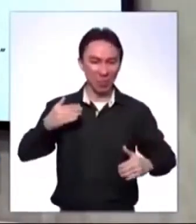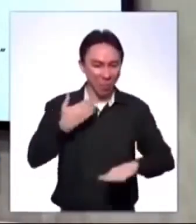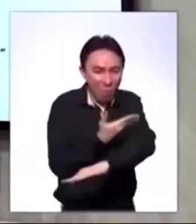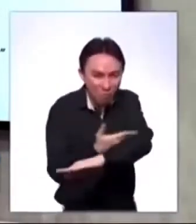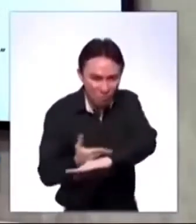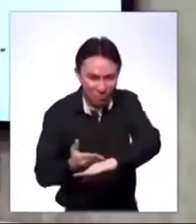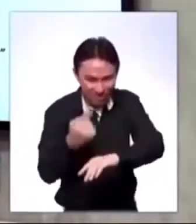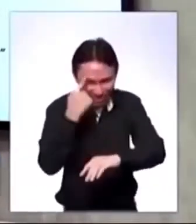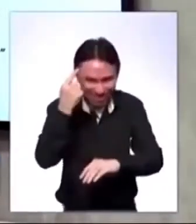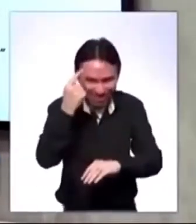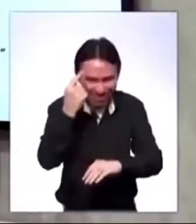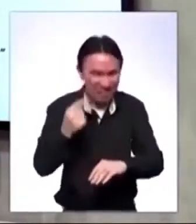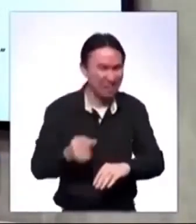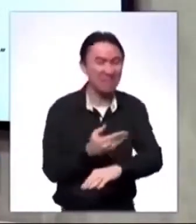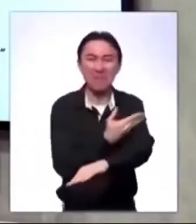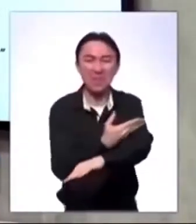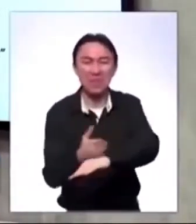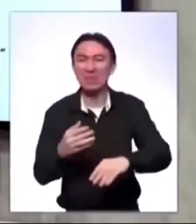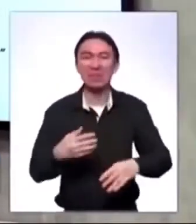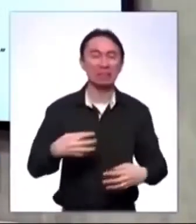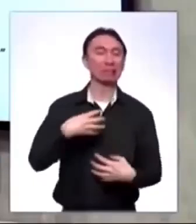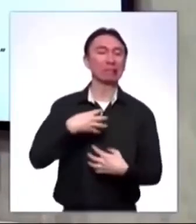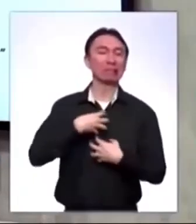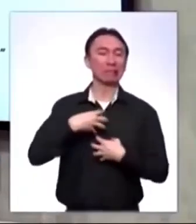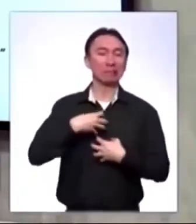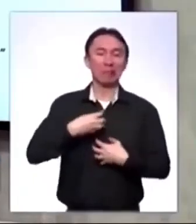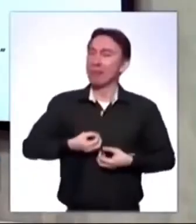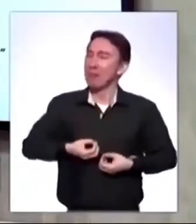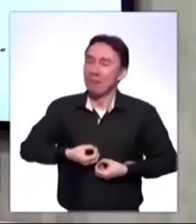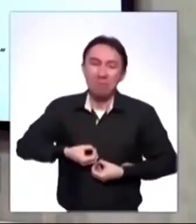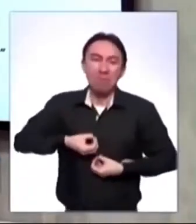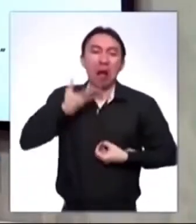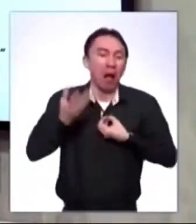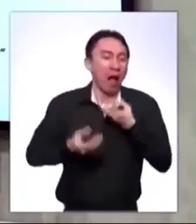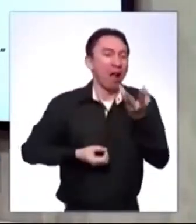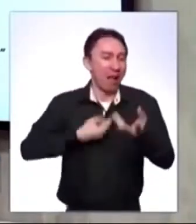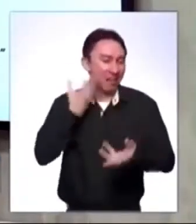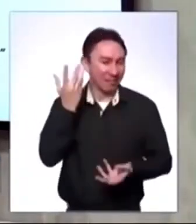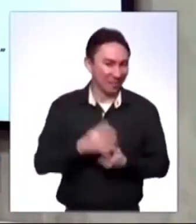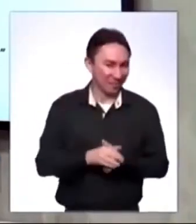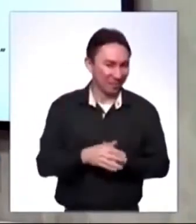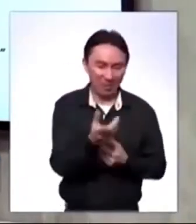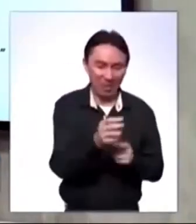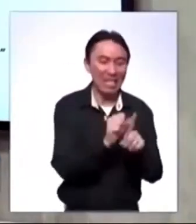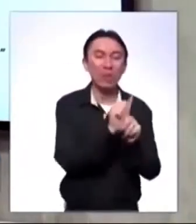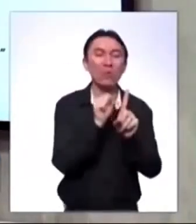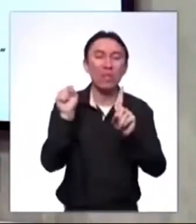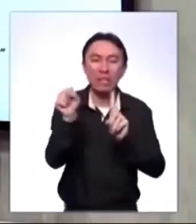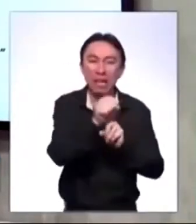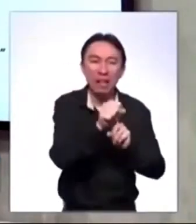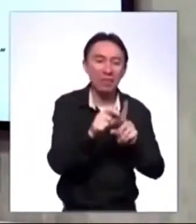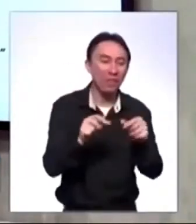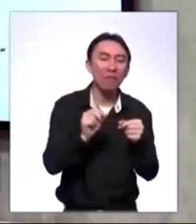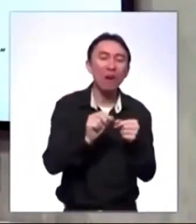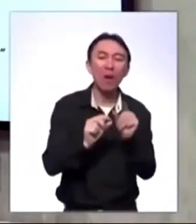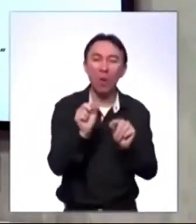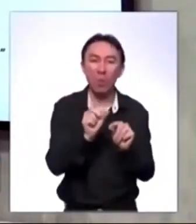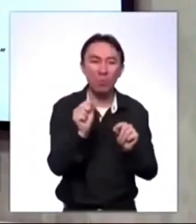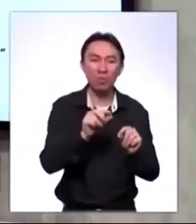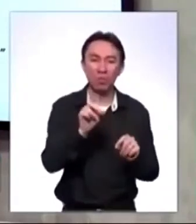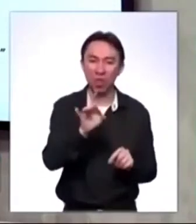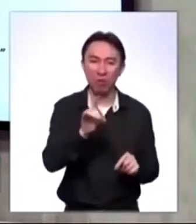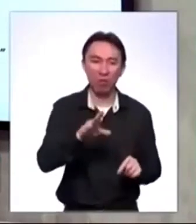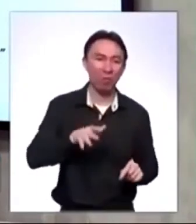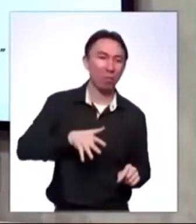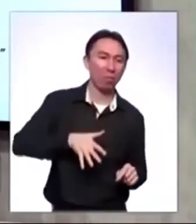né? Colocar para fora as emoções e educar seus sentimentos. Não se constrói uma sociedade só baseado no prazer,